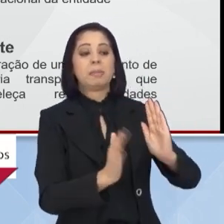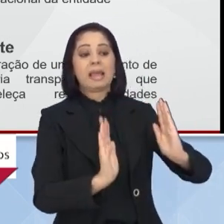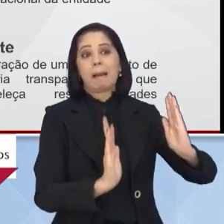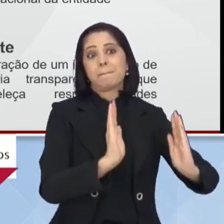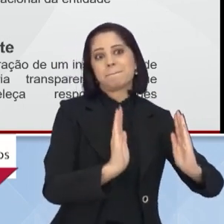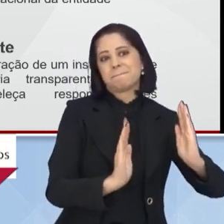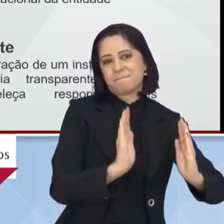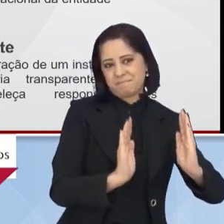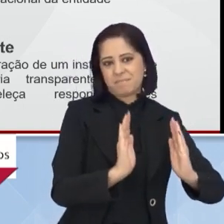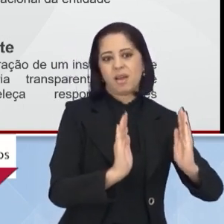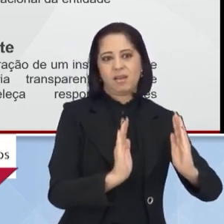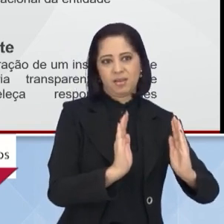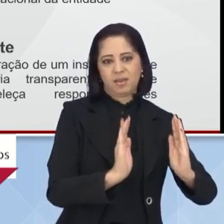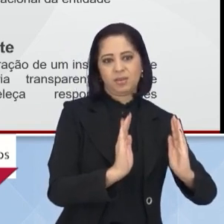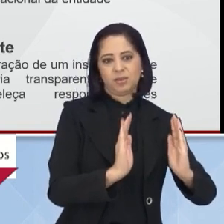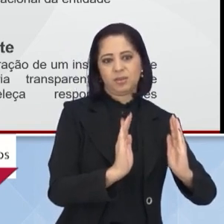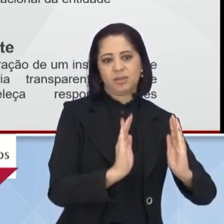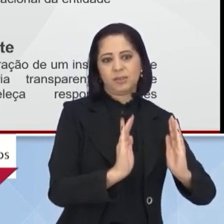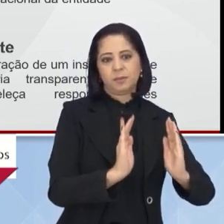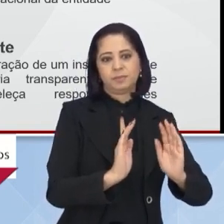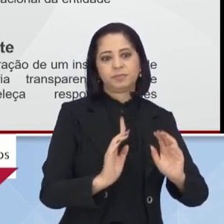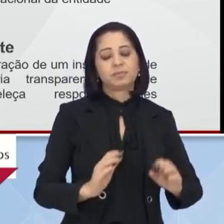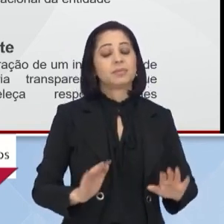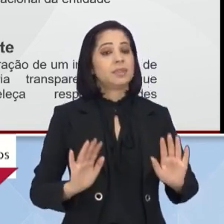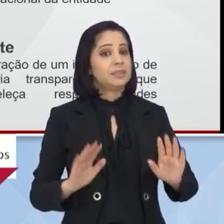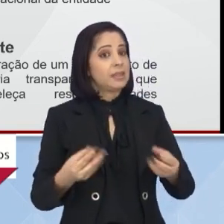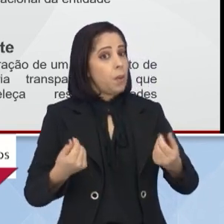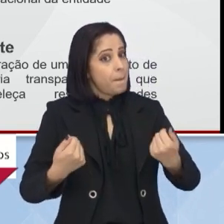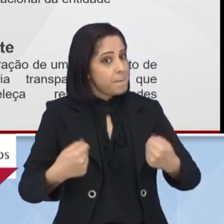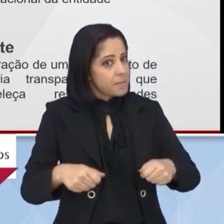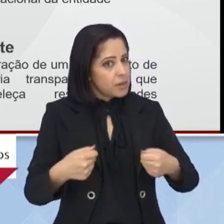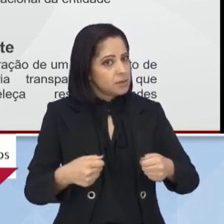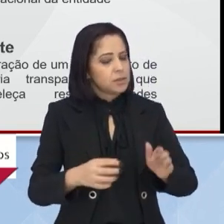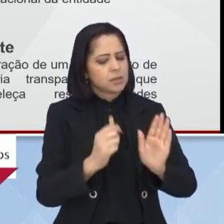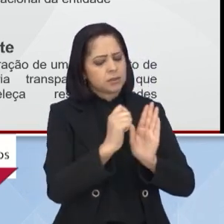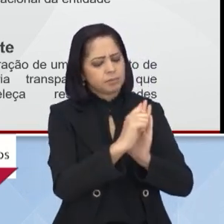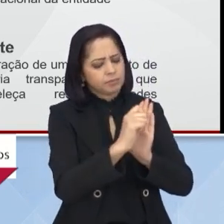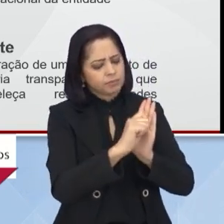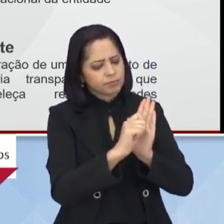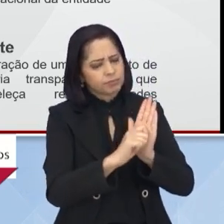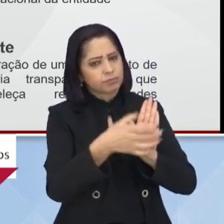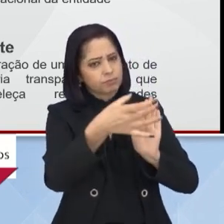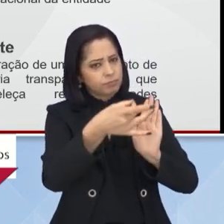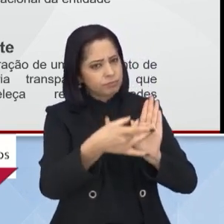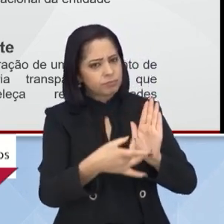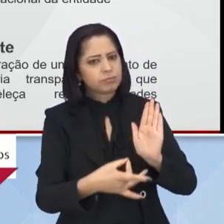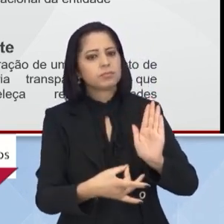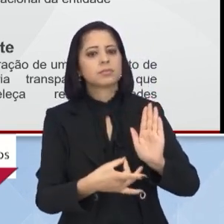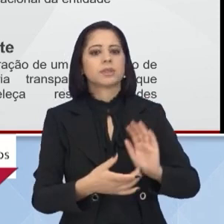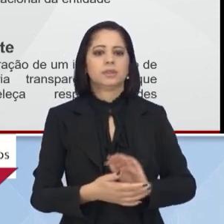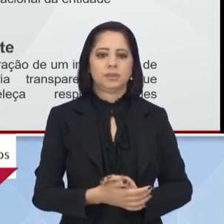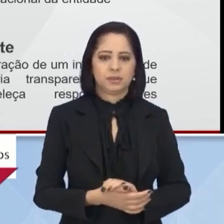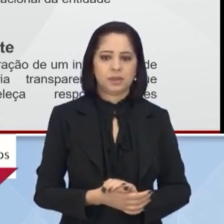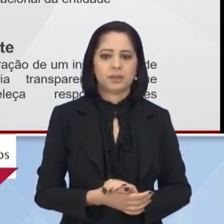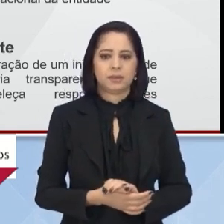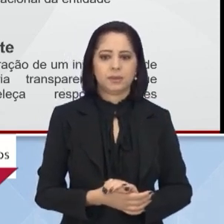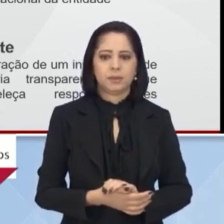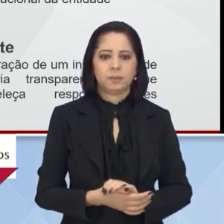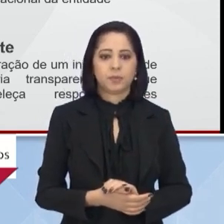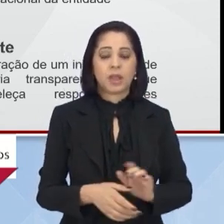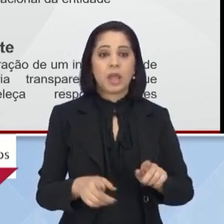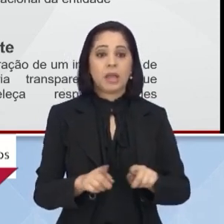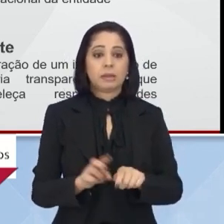uma meta um indicador precisa ter para que ele seja avaliado né Eh ainda na análise da